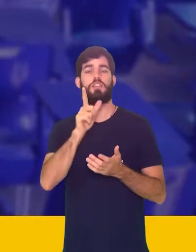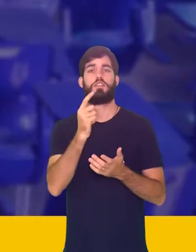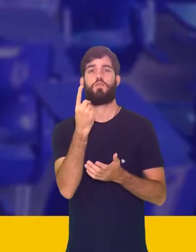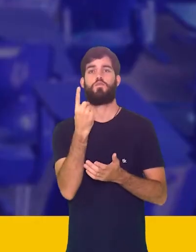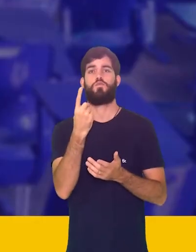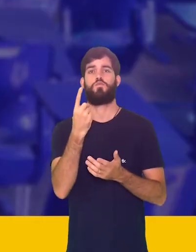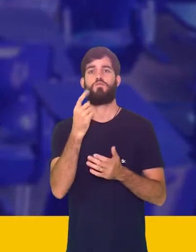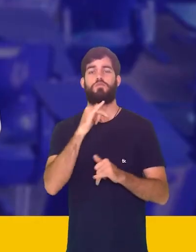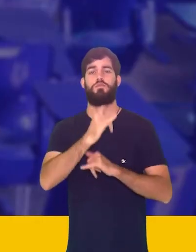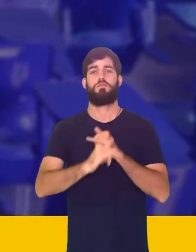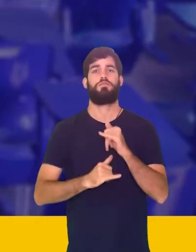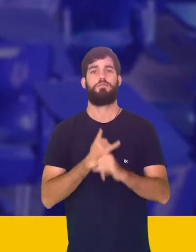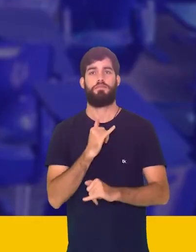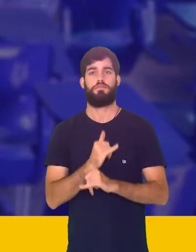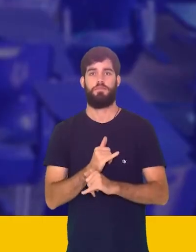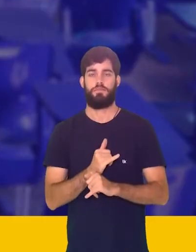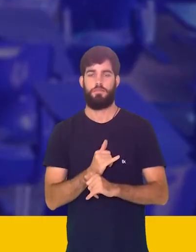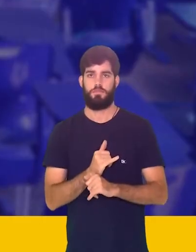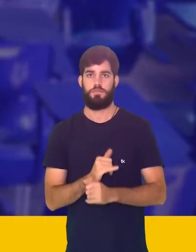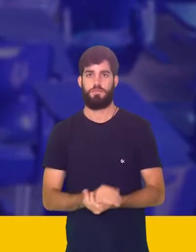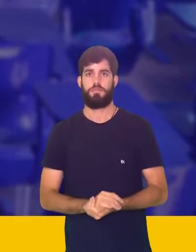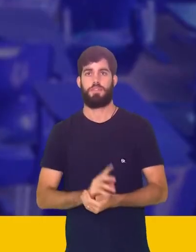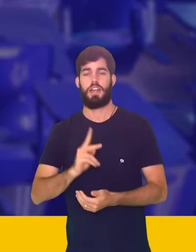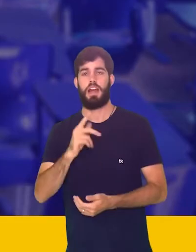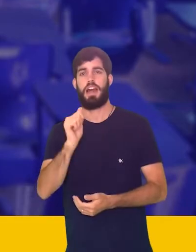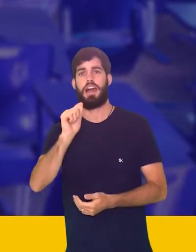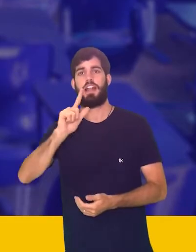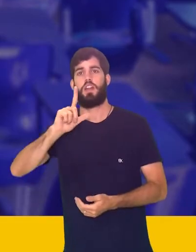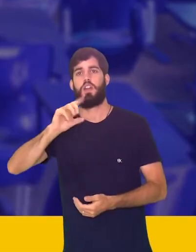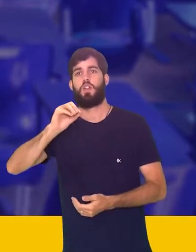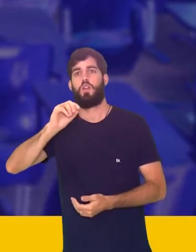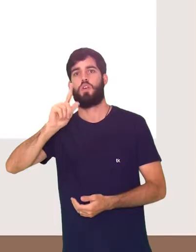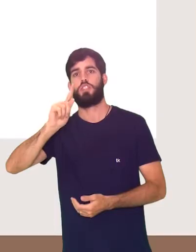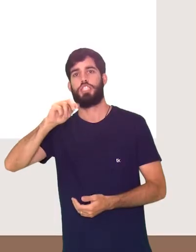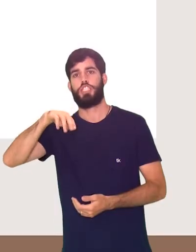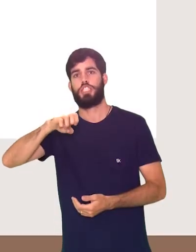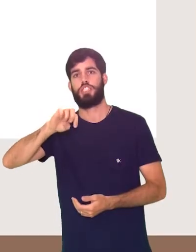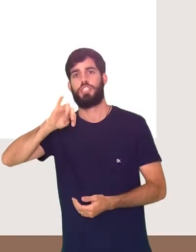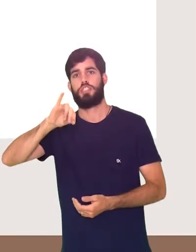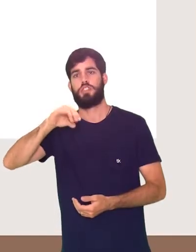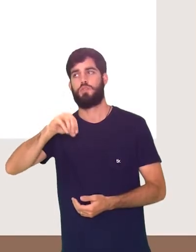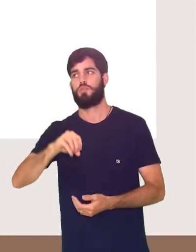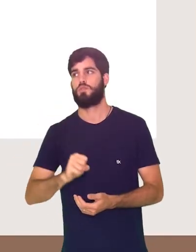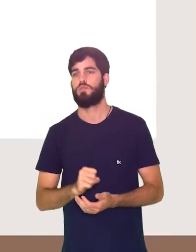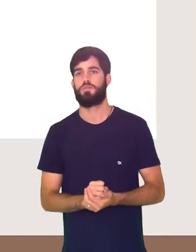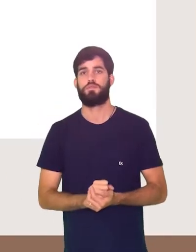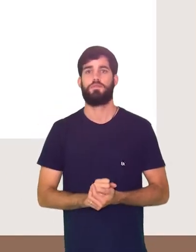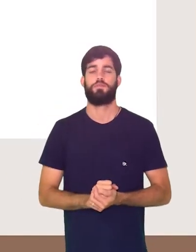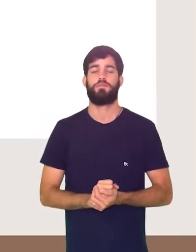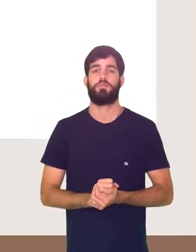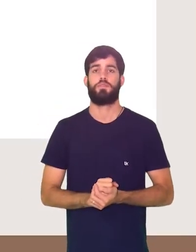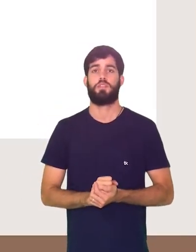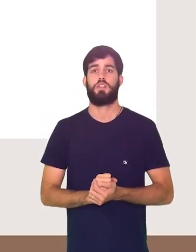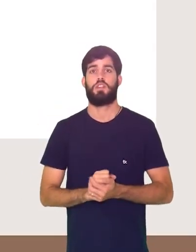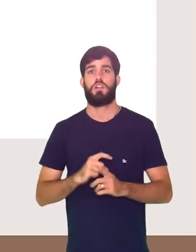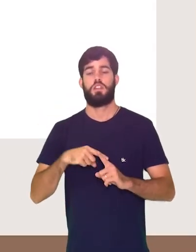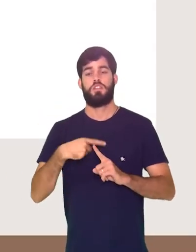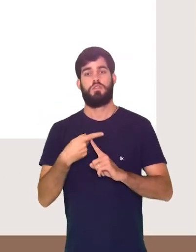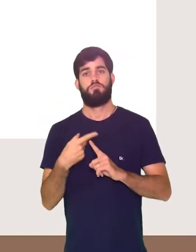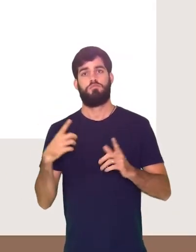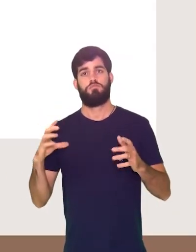1. Então, os halogênios têm NOx menos 1. Muito bem. A soma dos